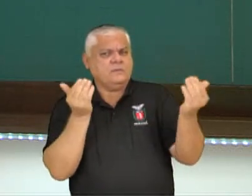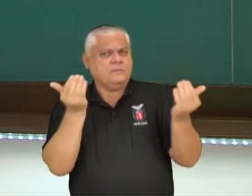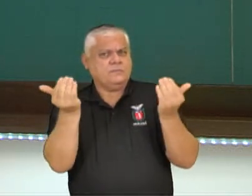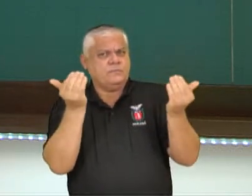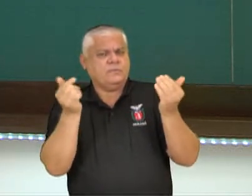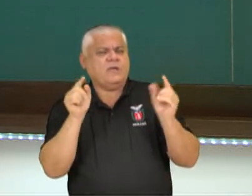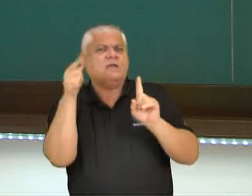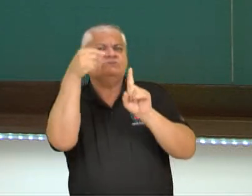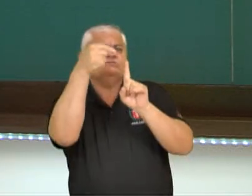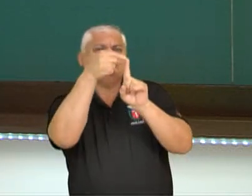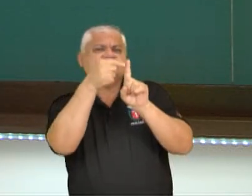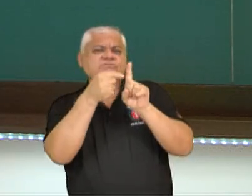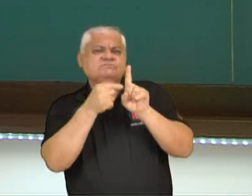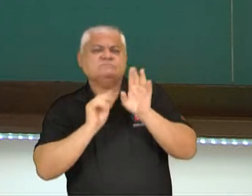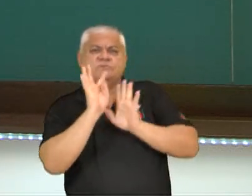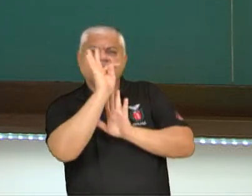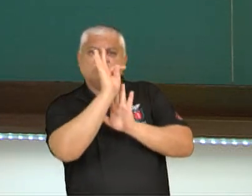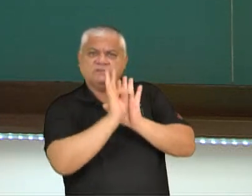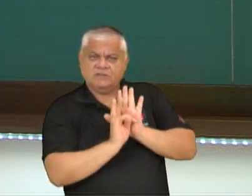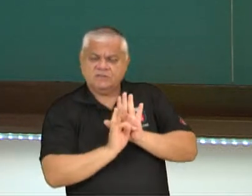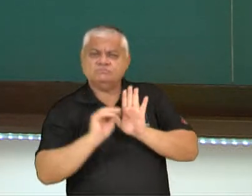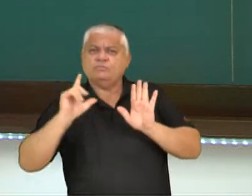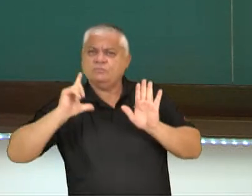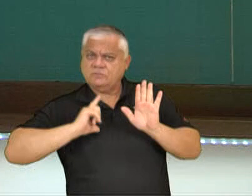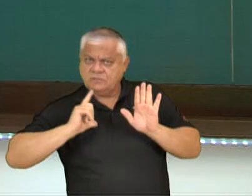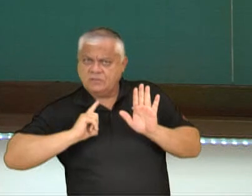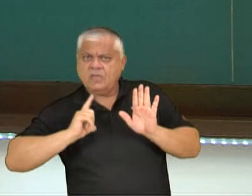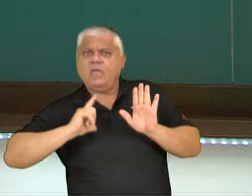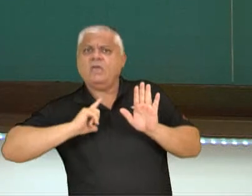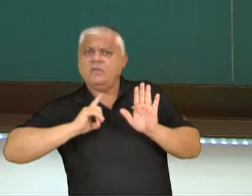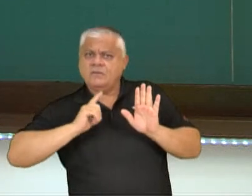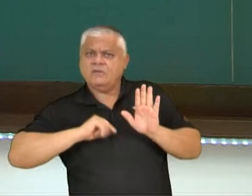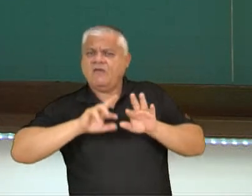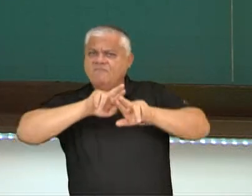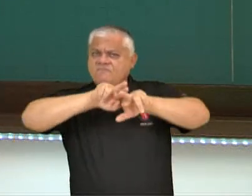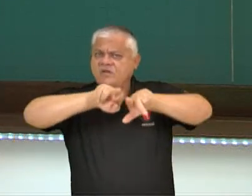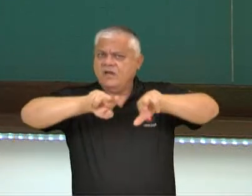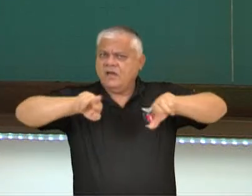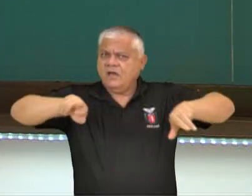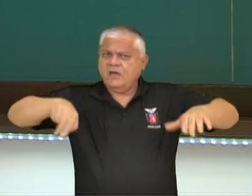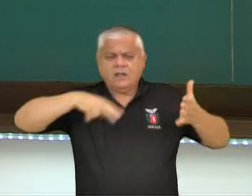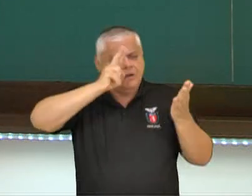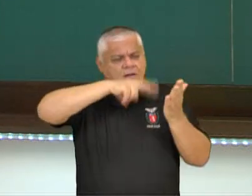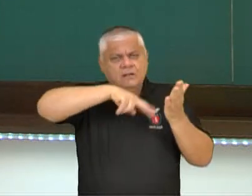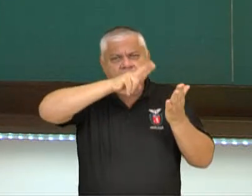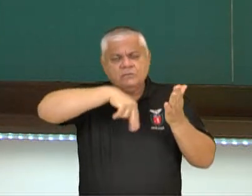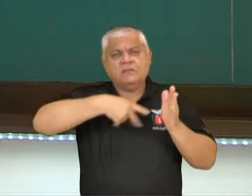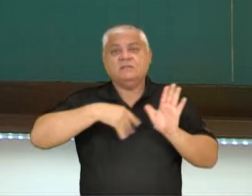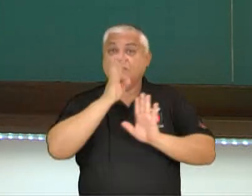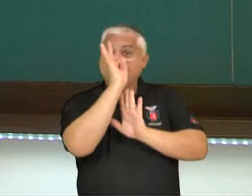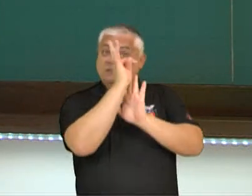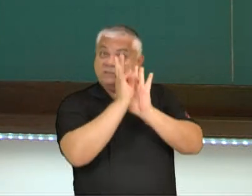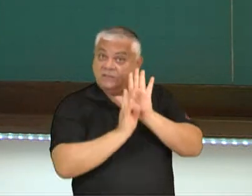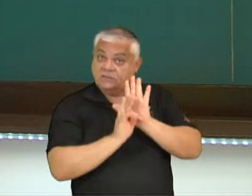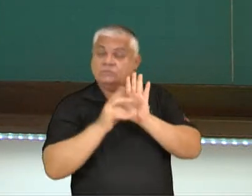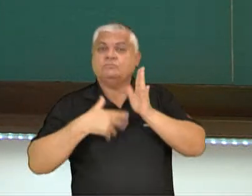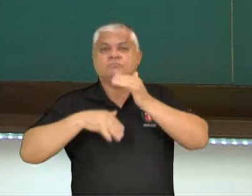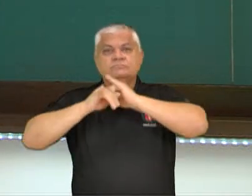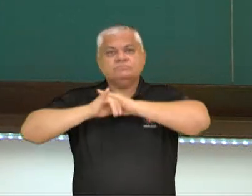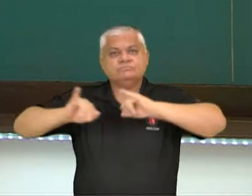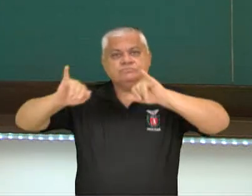os tipos de textos que nós podemos ter para fazer várias leituras. Então, podemos ter textos que são